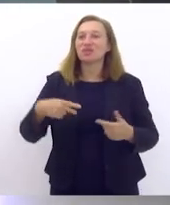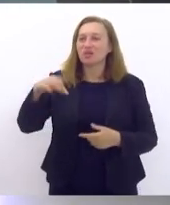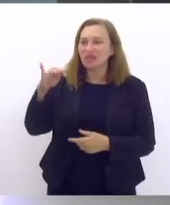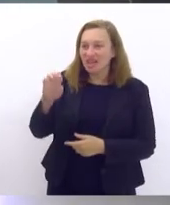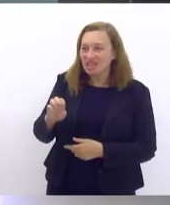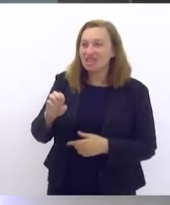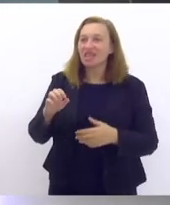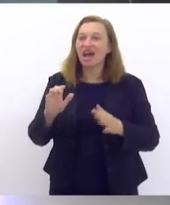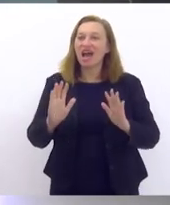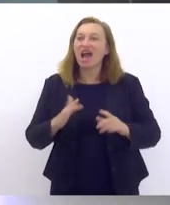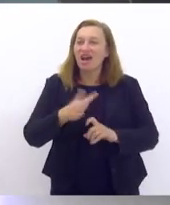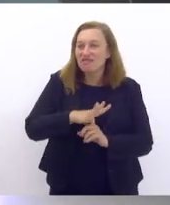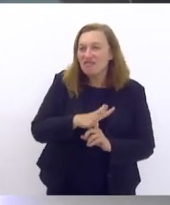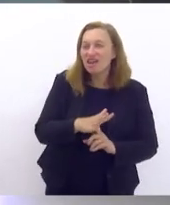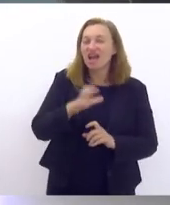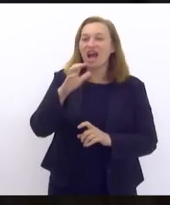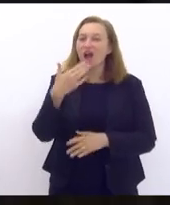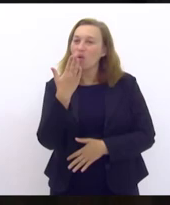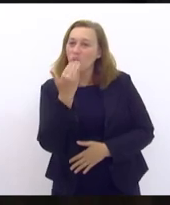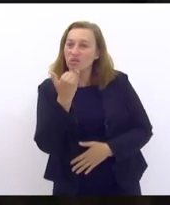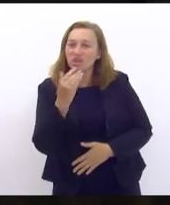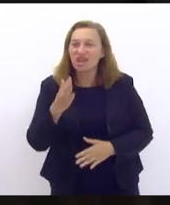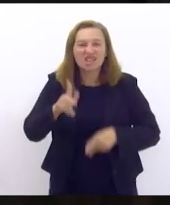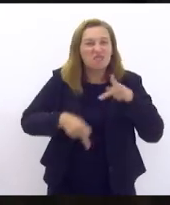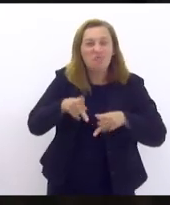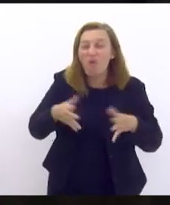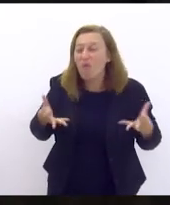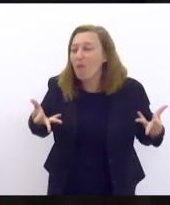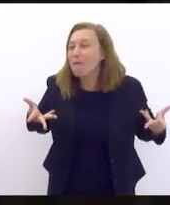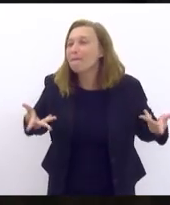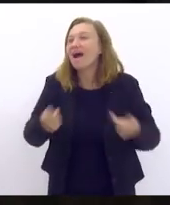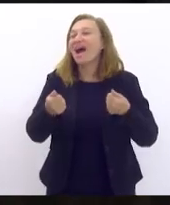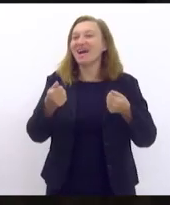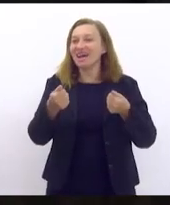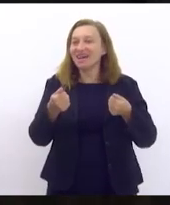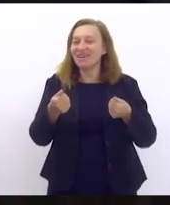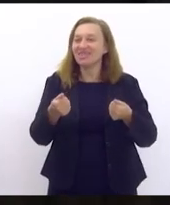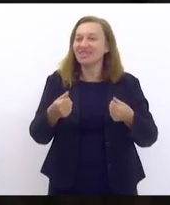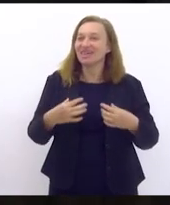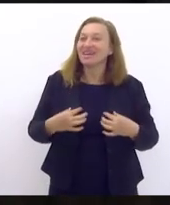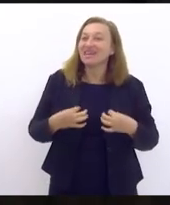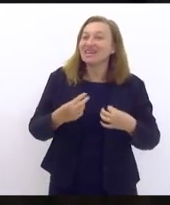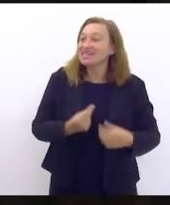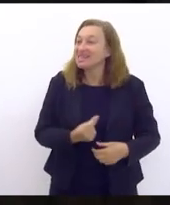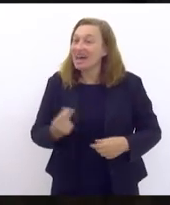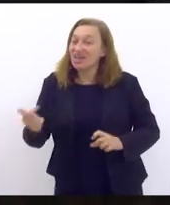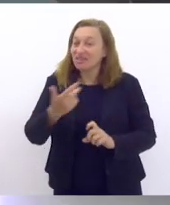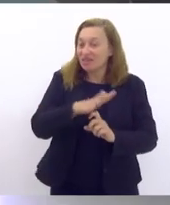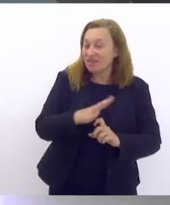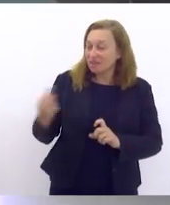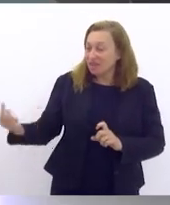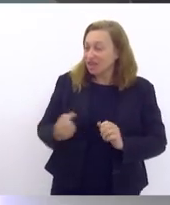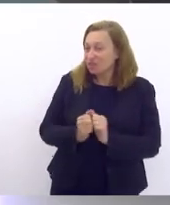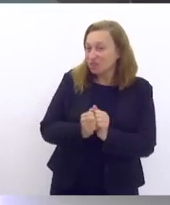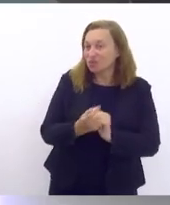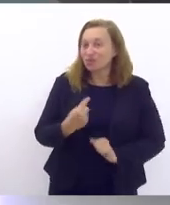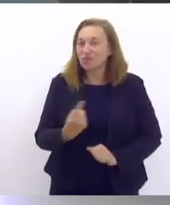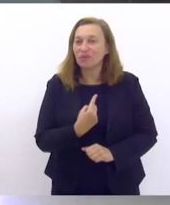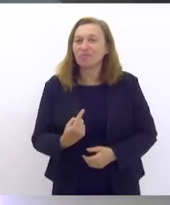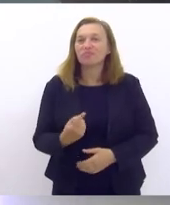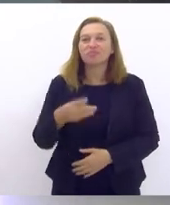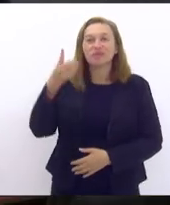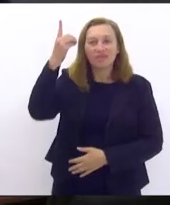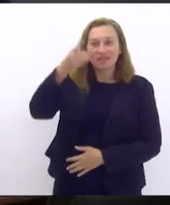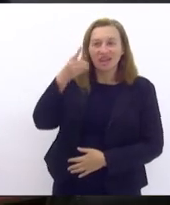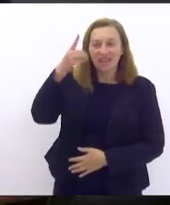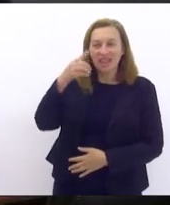de São Cristóvão, a culinária, e esse povo maravilhoso que se dispôs a sair de lá, está aqui conosco. Deputada Renata